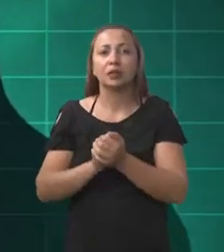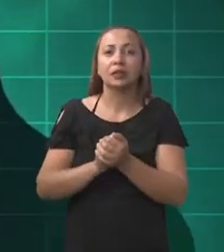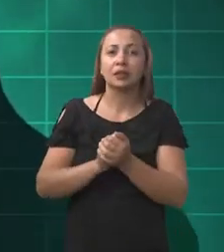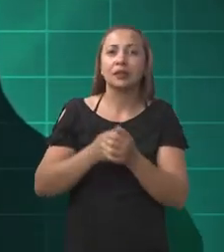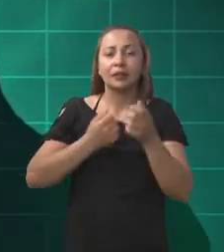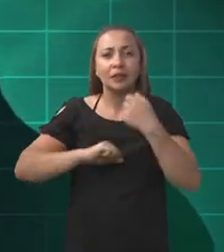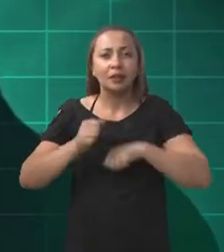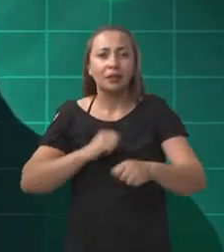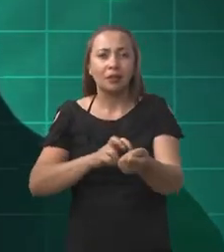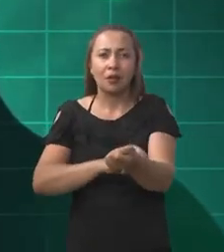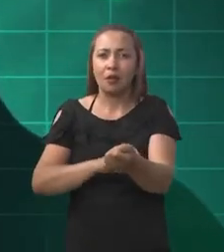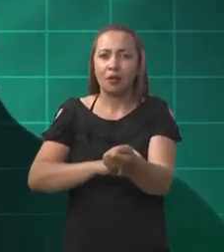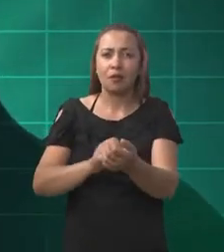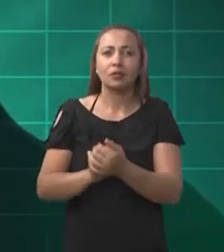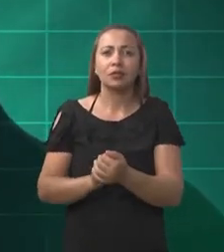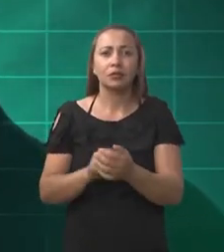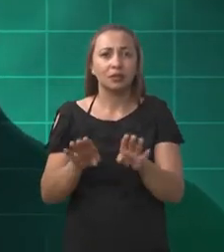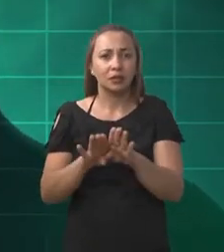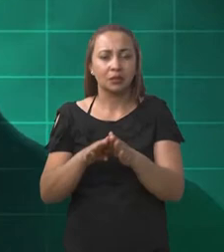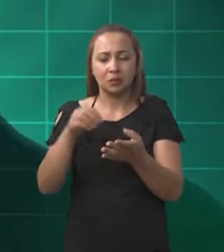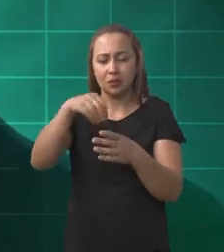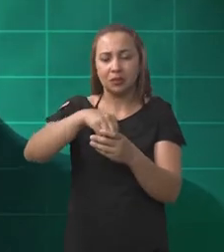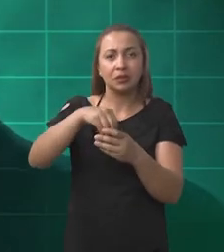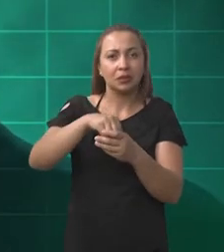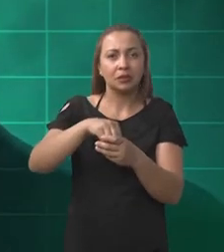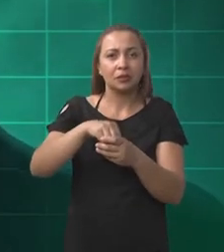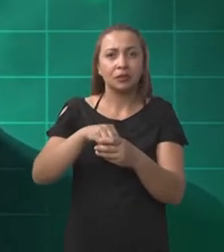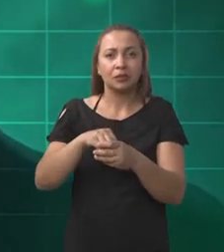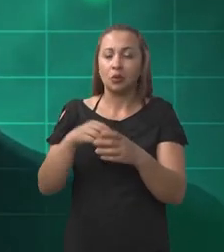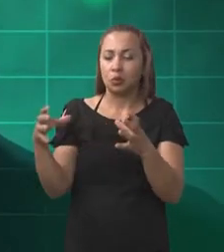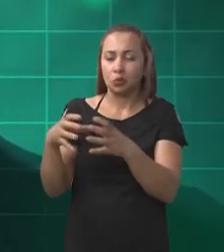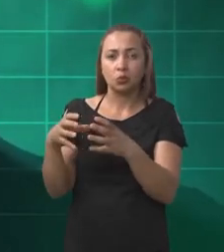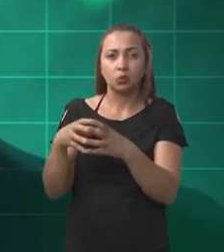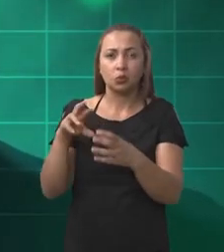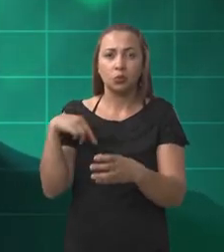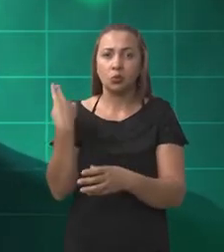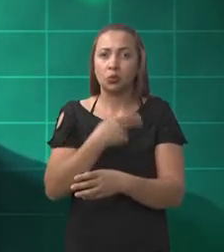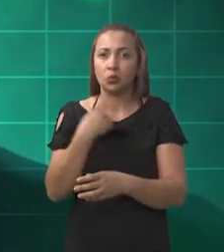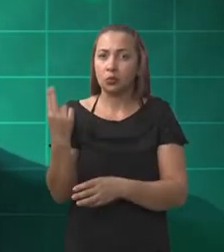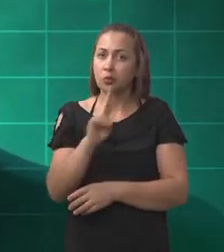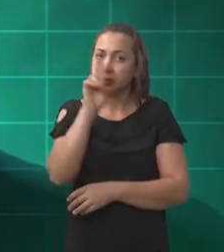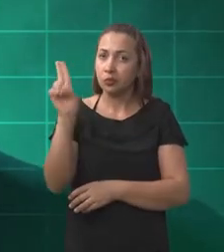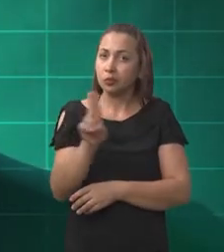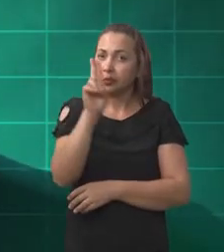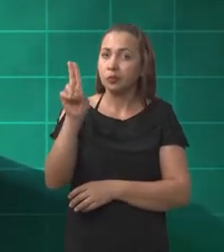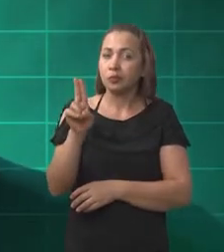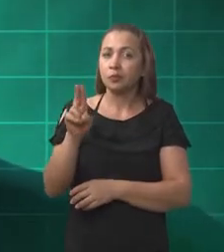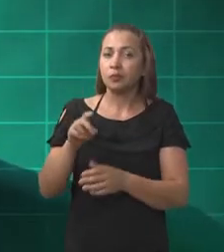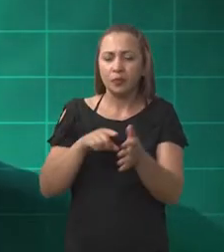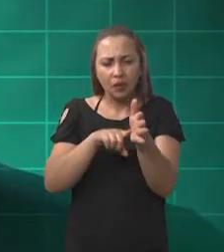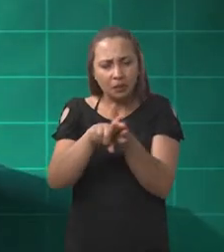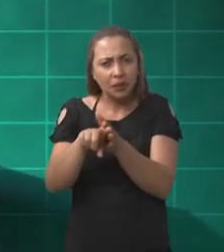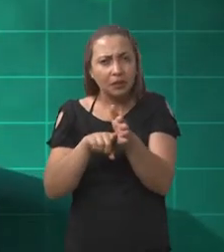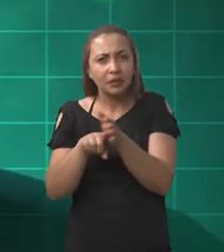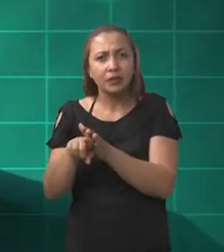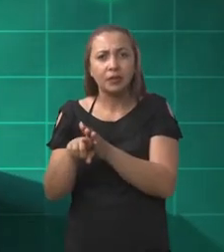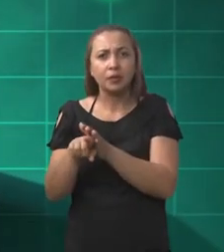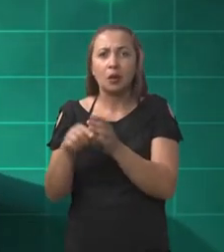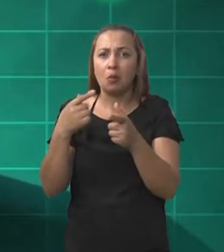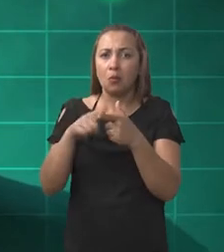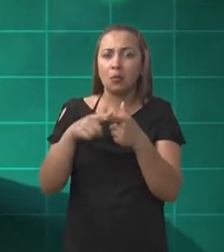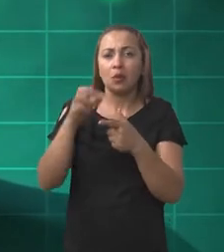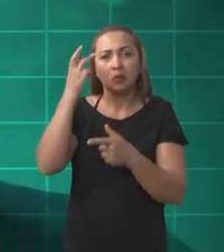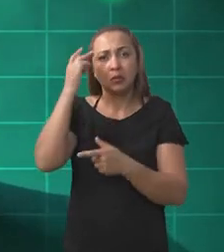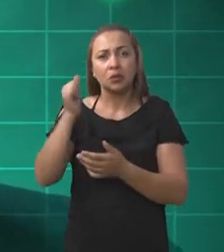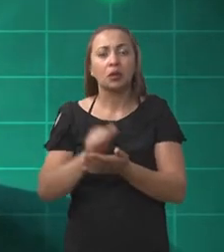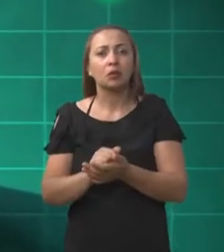irritabilidade, cansaço, fadiga, estresse. E dentro, né, dessa categoria, a gente utilizou um instrumento, né, para investigar